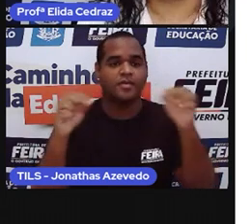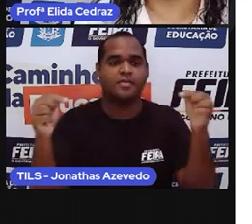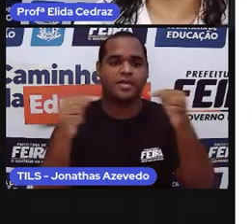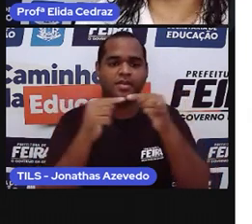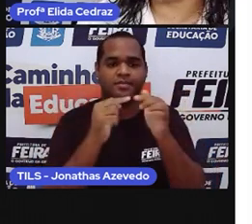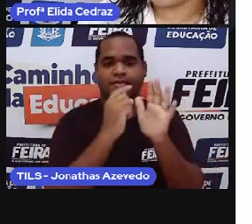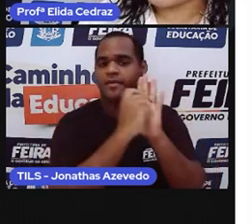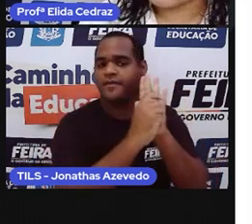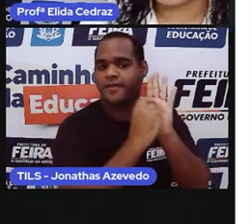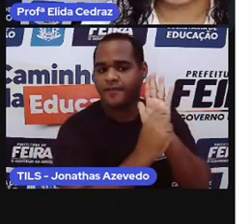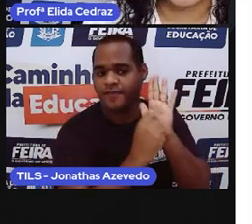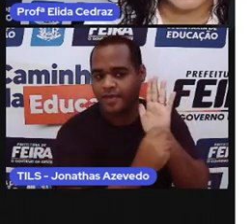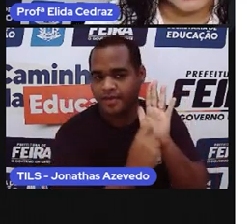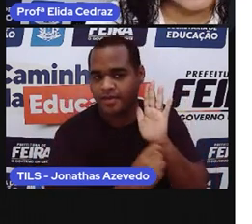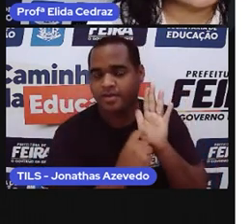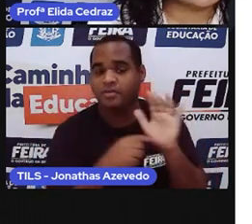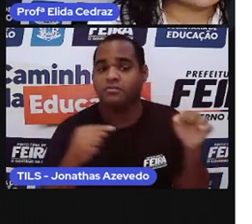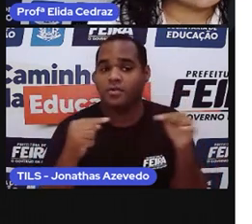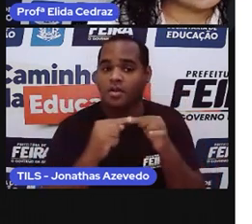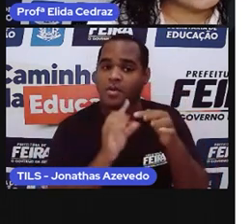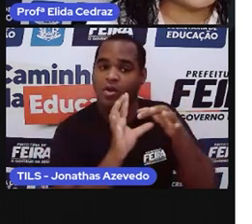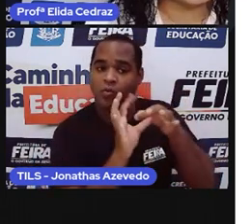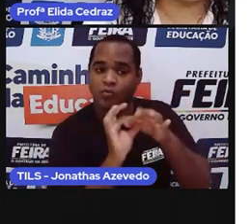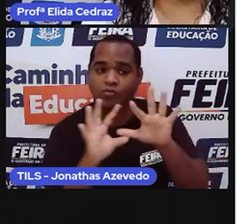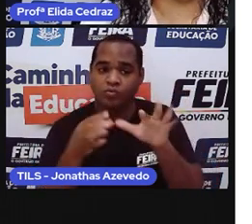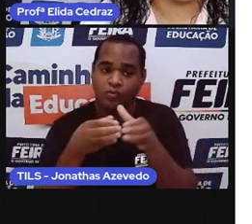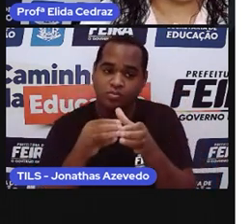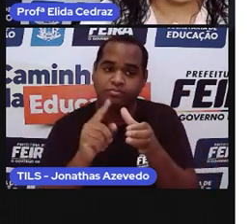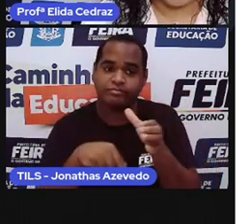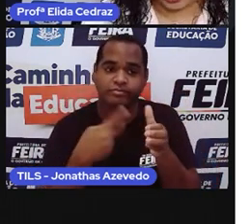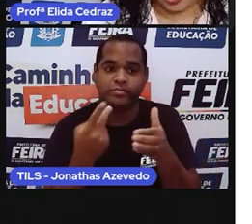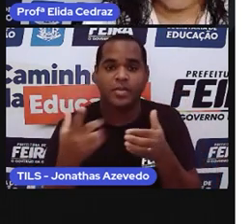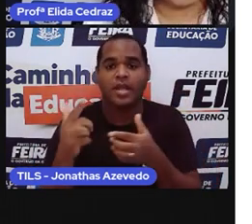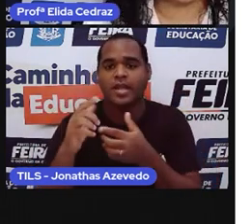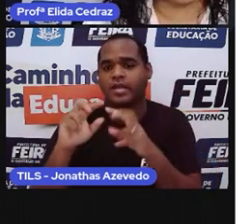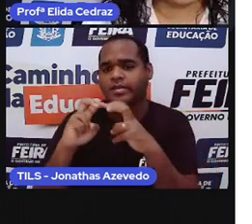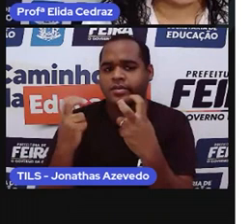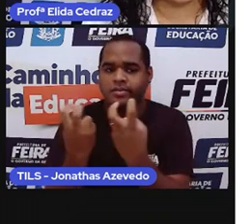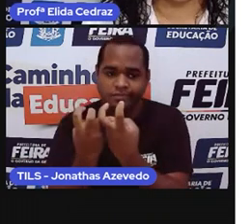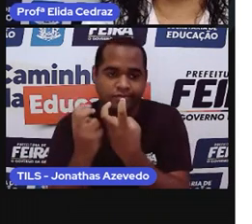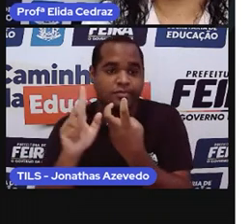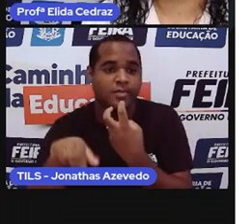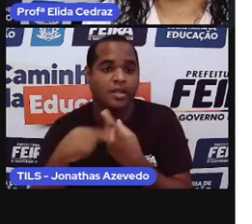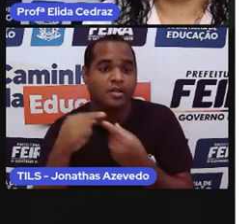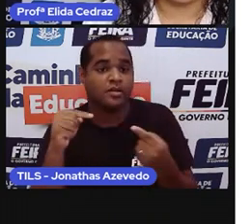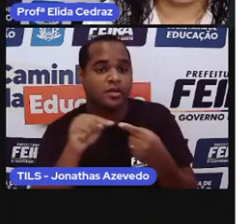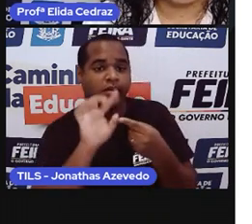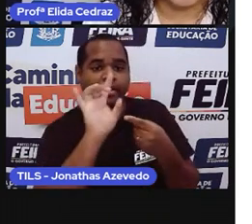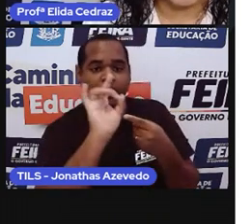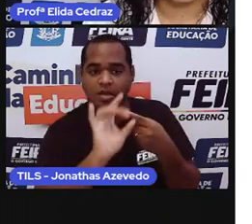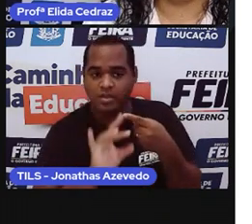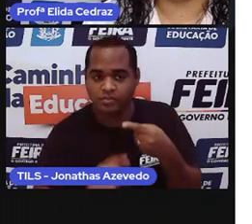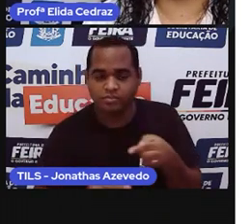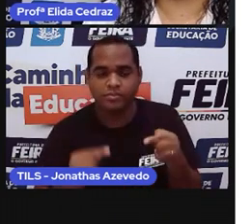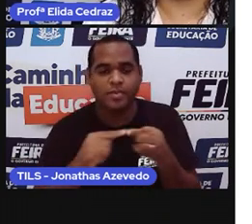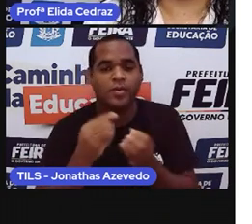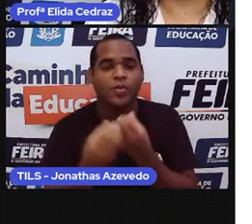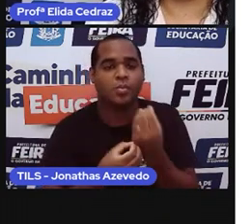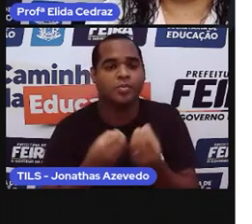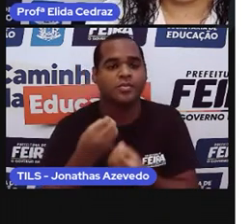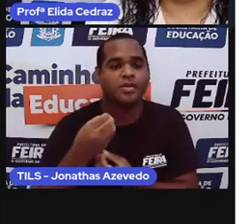versos. No caso de Ciranda Cirandinha, cada estrofe possui quatro